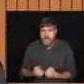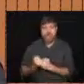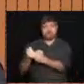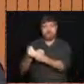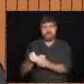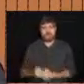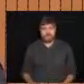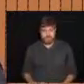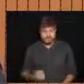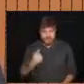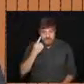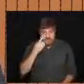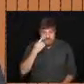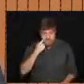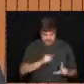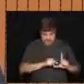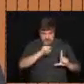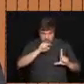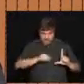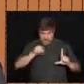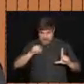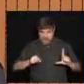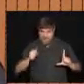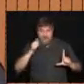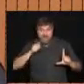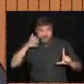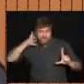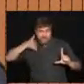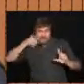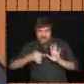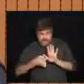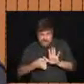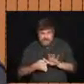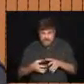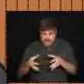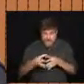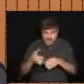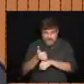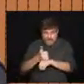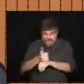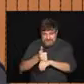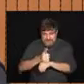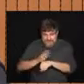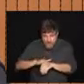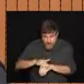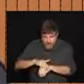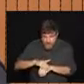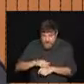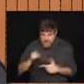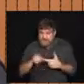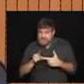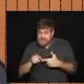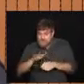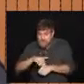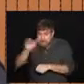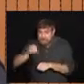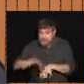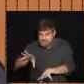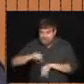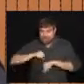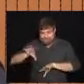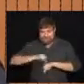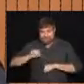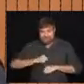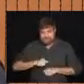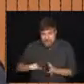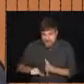sei se vocês viram no gráfico que a Andréia mostrou aqui, mas é o segundo grupo mais contaminado. Depois